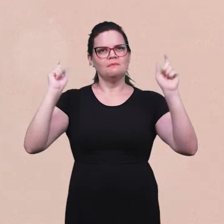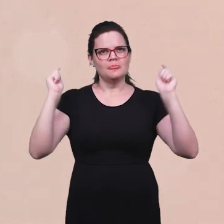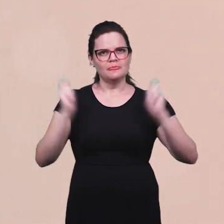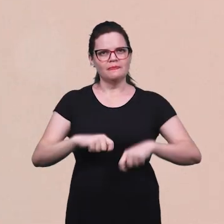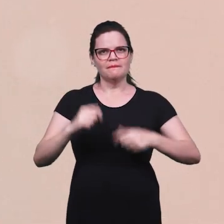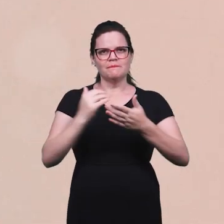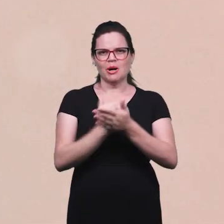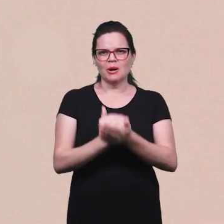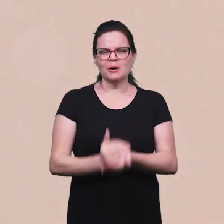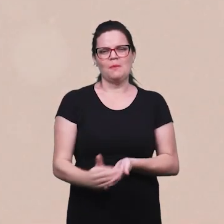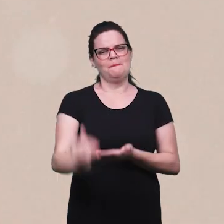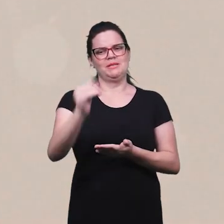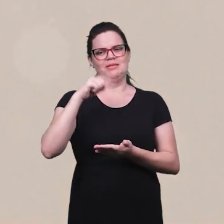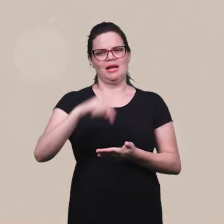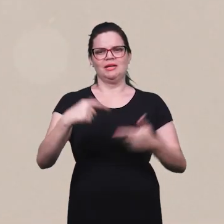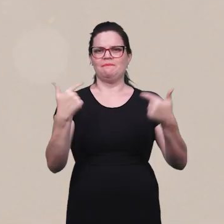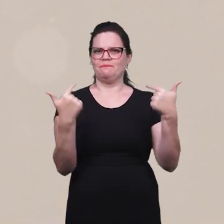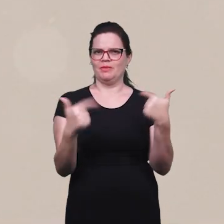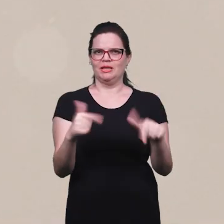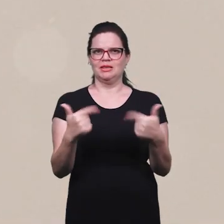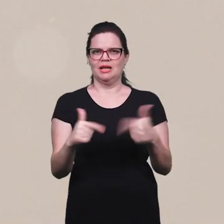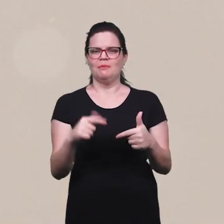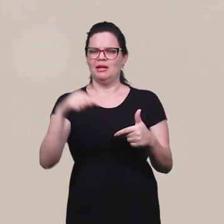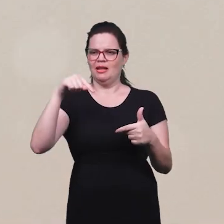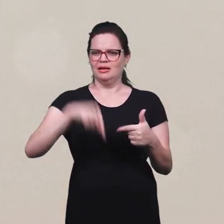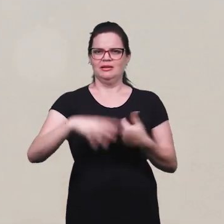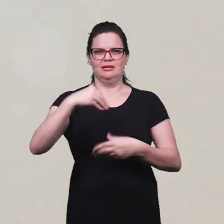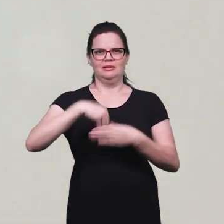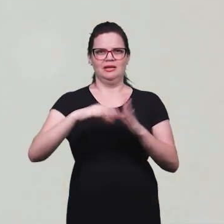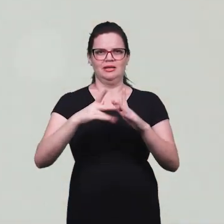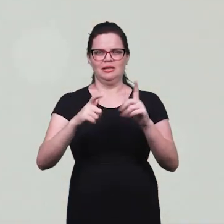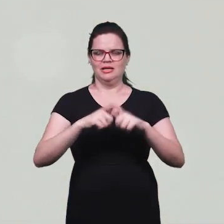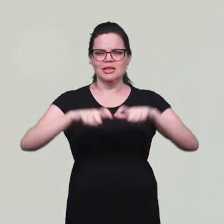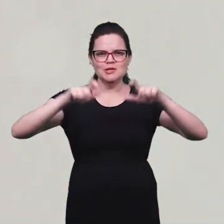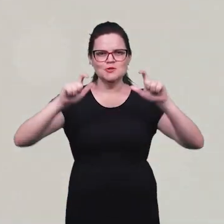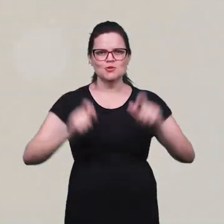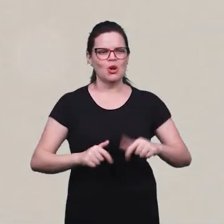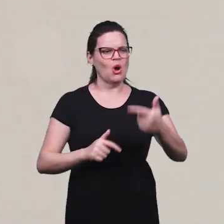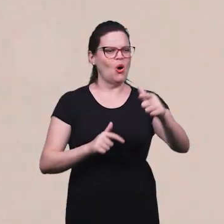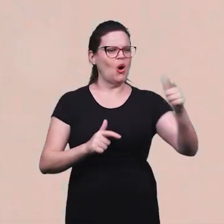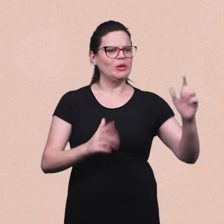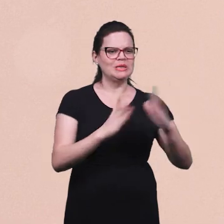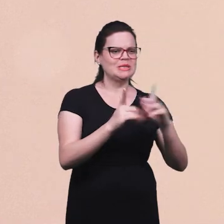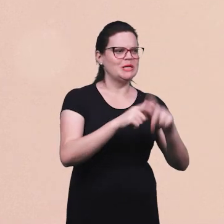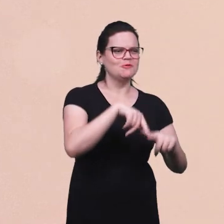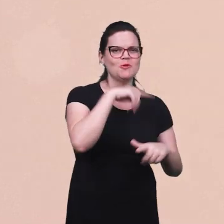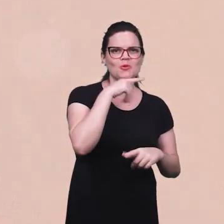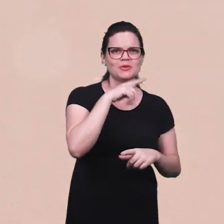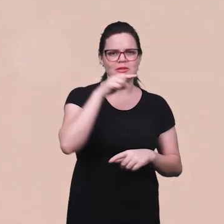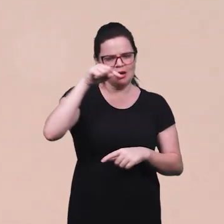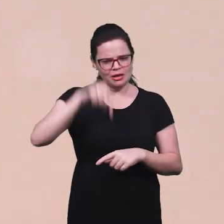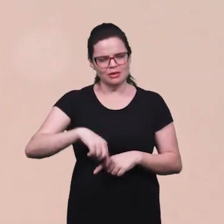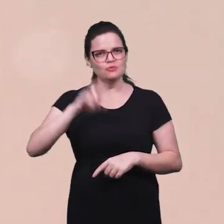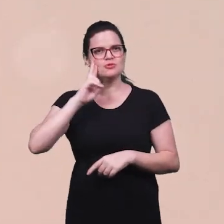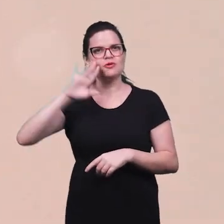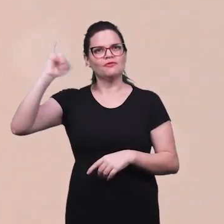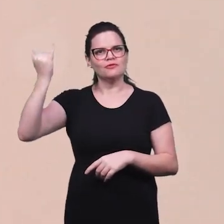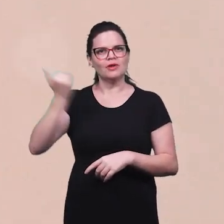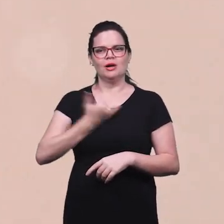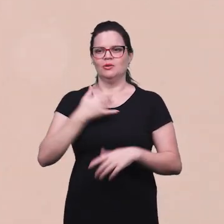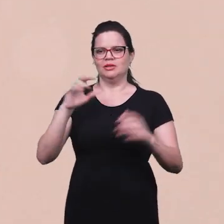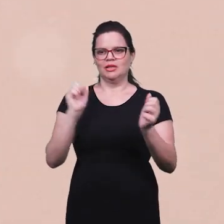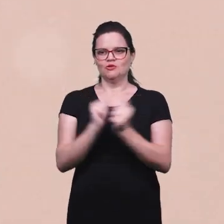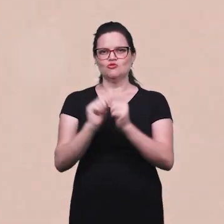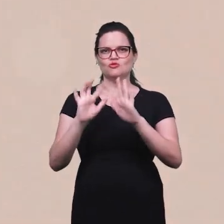pudesse iniciar o trabalho na obra de Deus aqui nesse lugar. Do meu lar, construí um lar